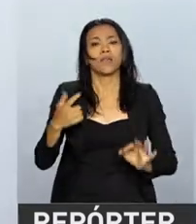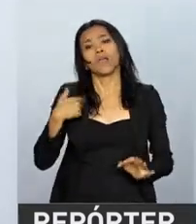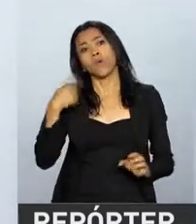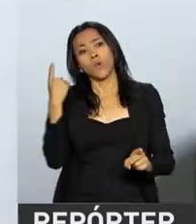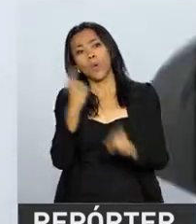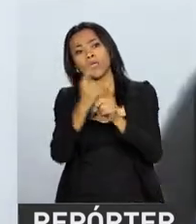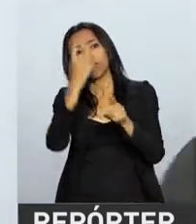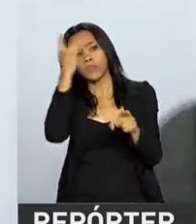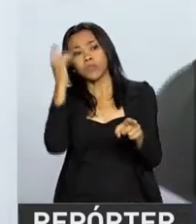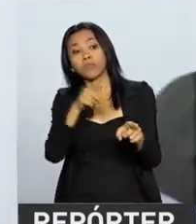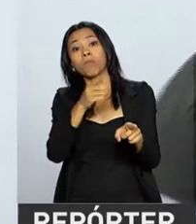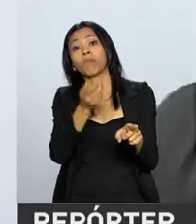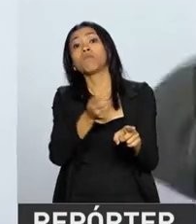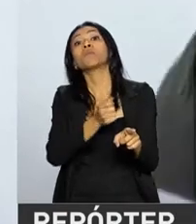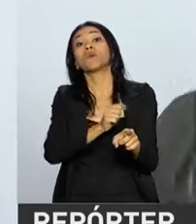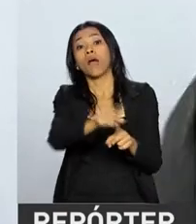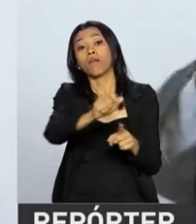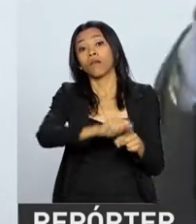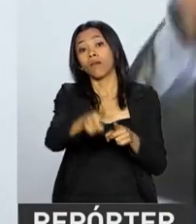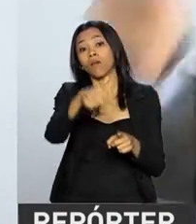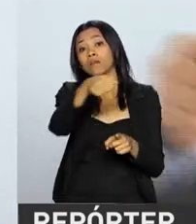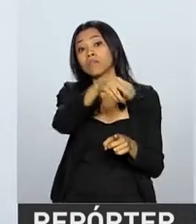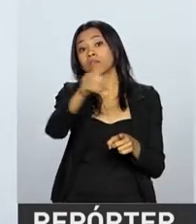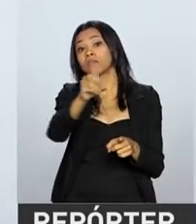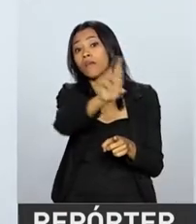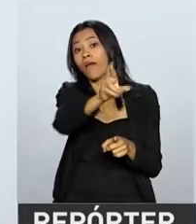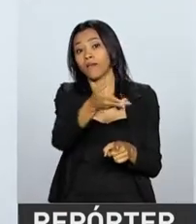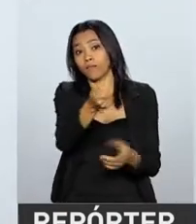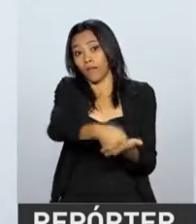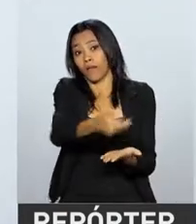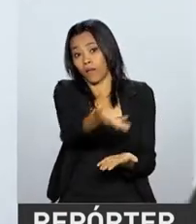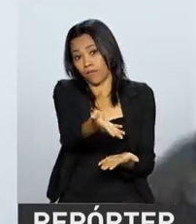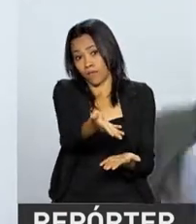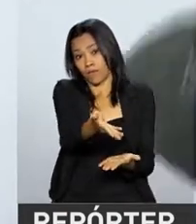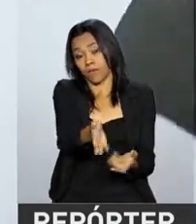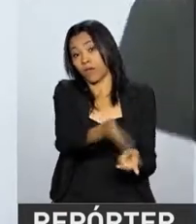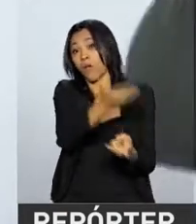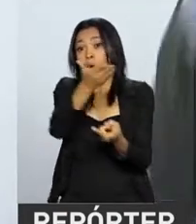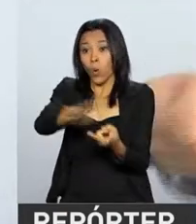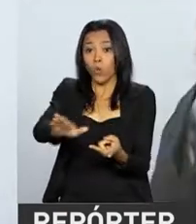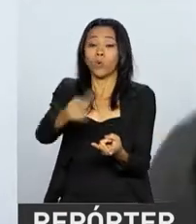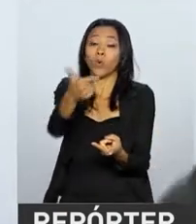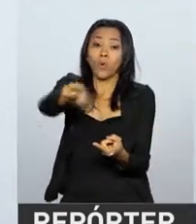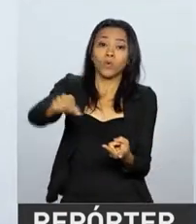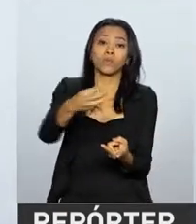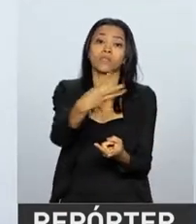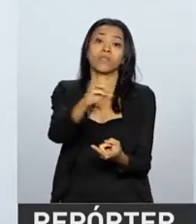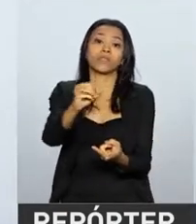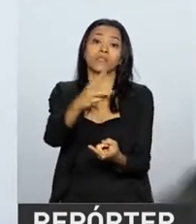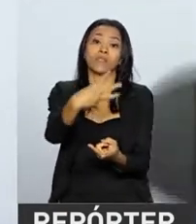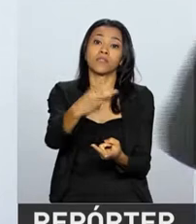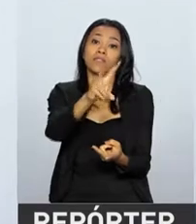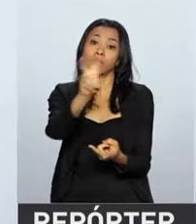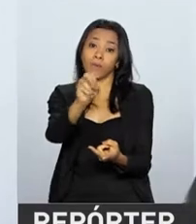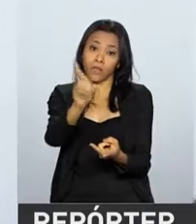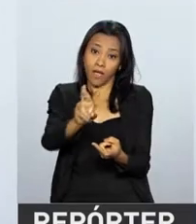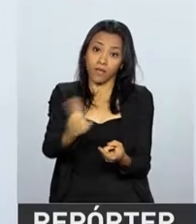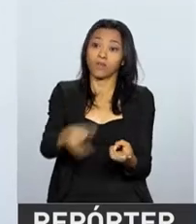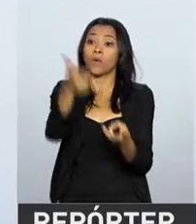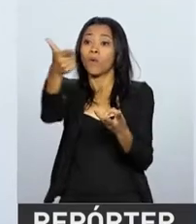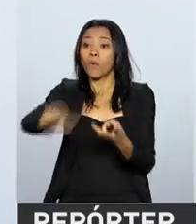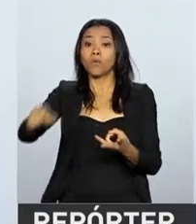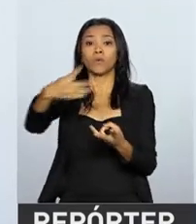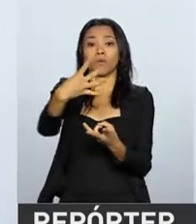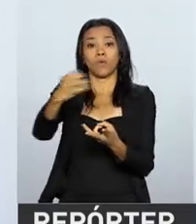aqui pagando 750 reais de aluguel alguns pagando 350 reais 400